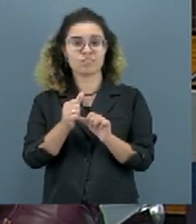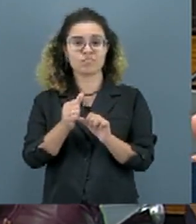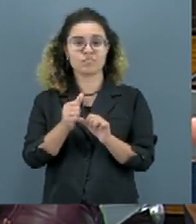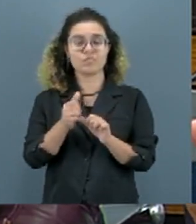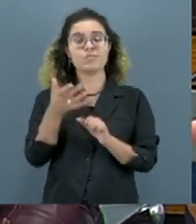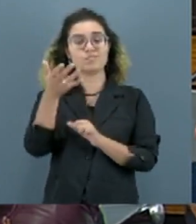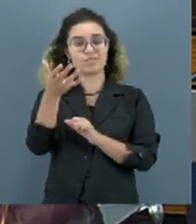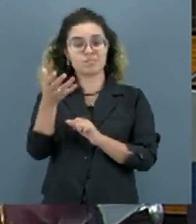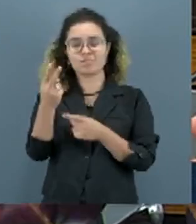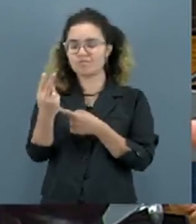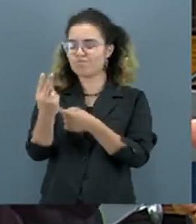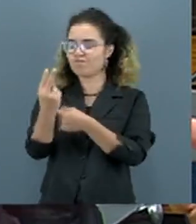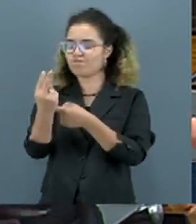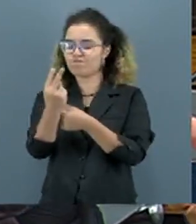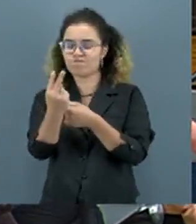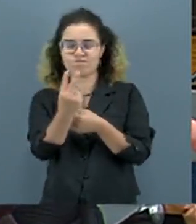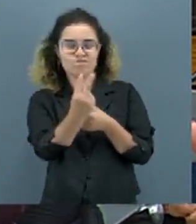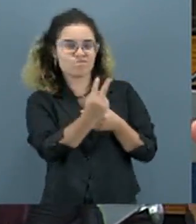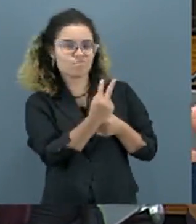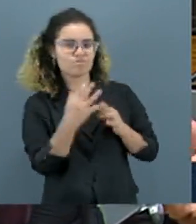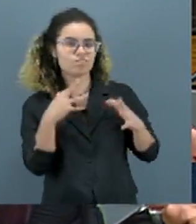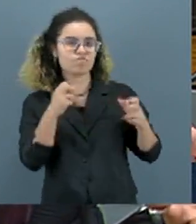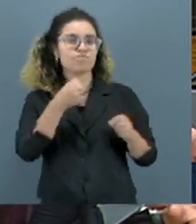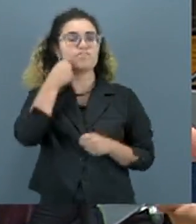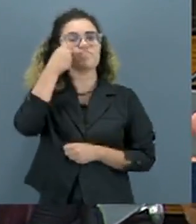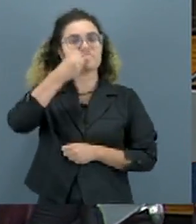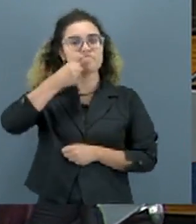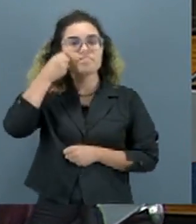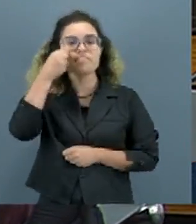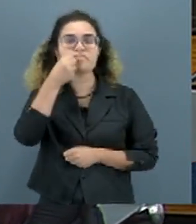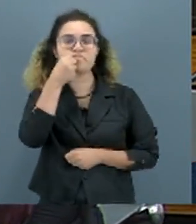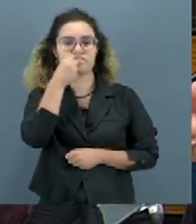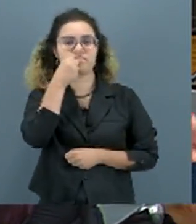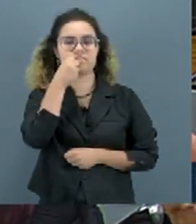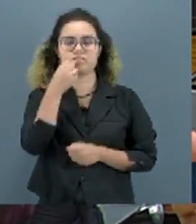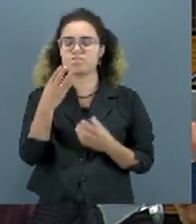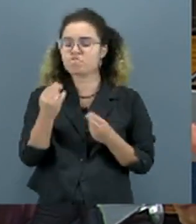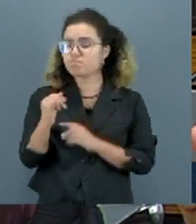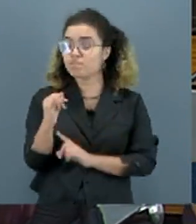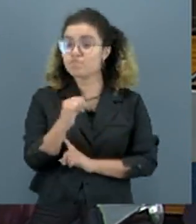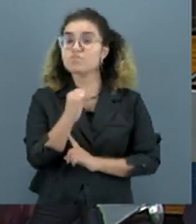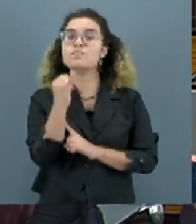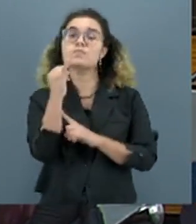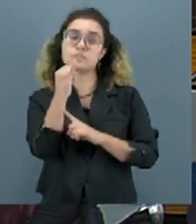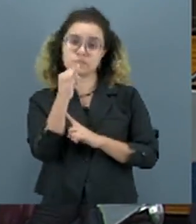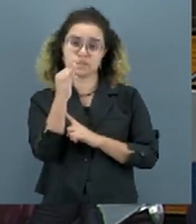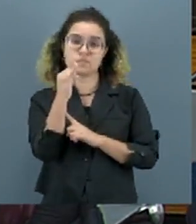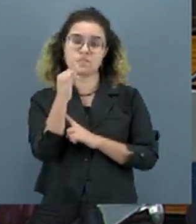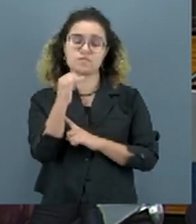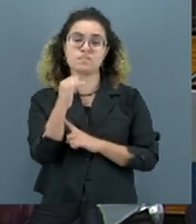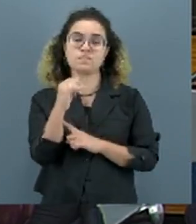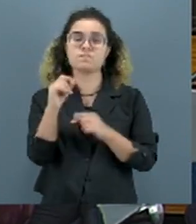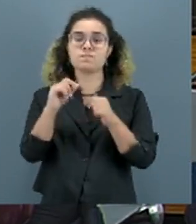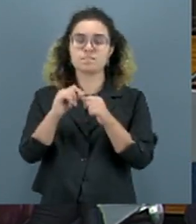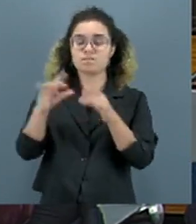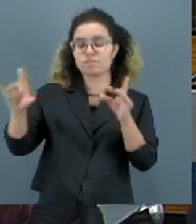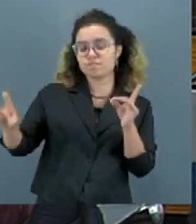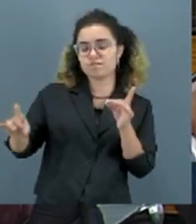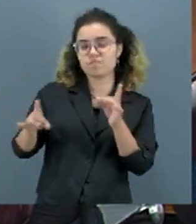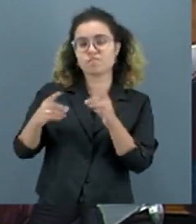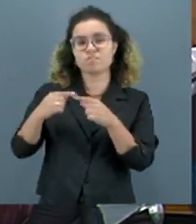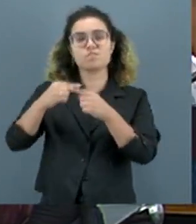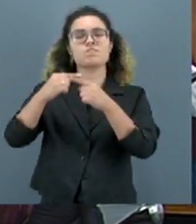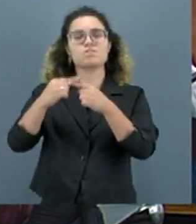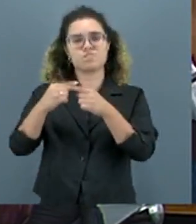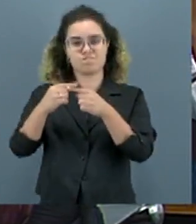a contribuição de todos os senadores e senadores que serão fundamentais para alcançarmos esse